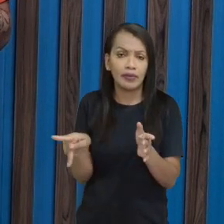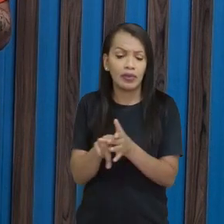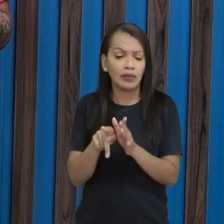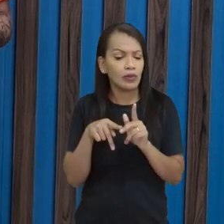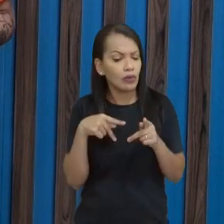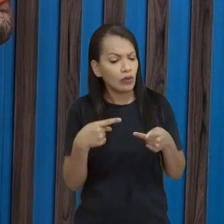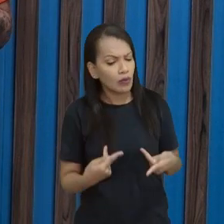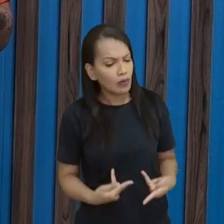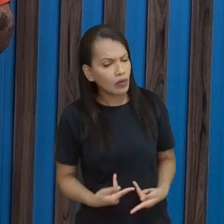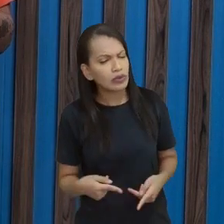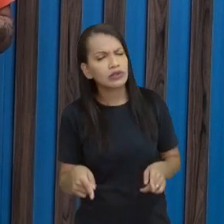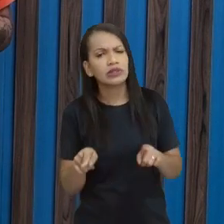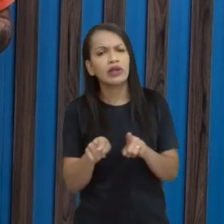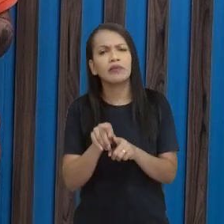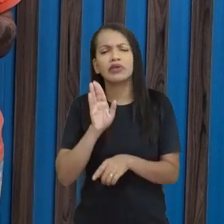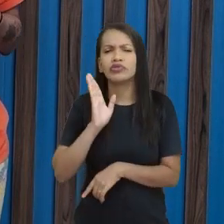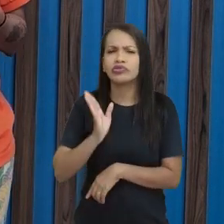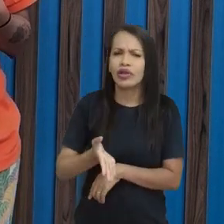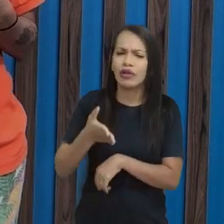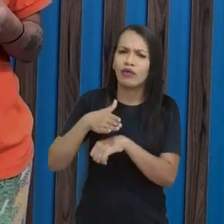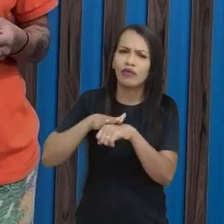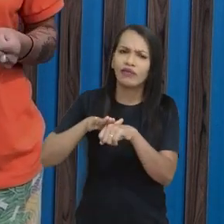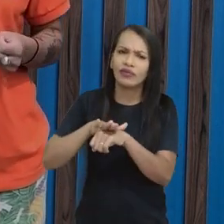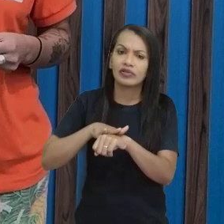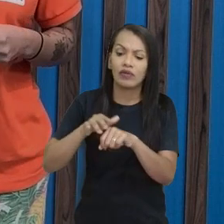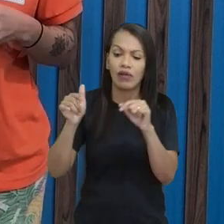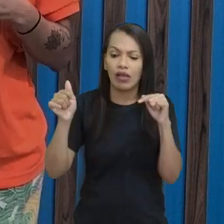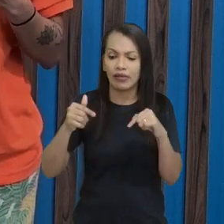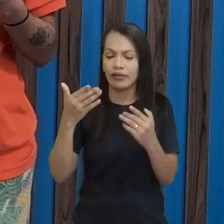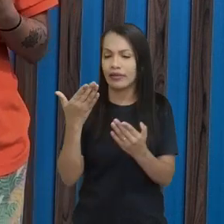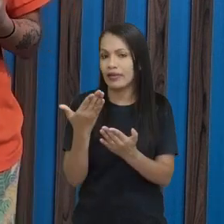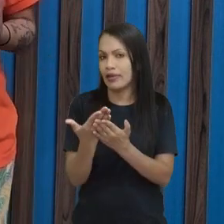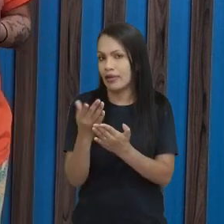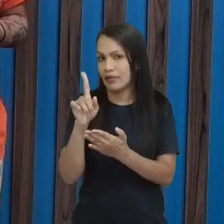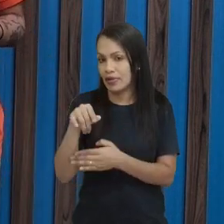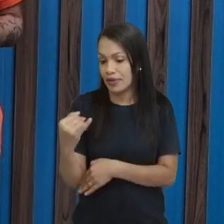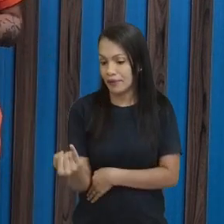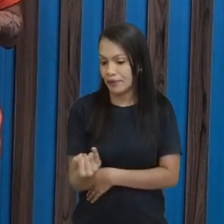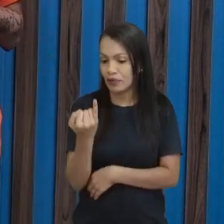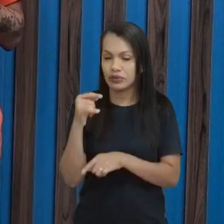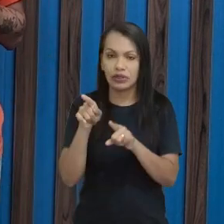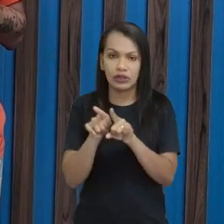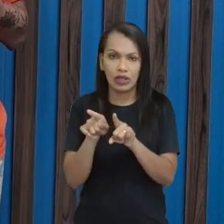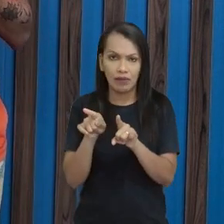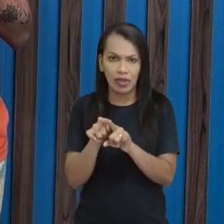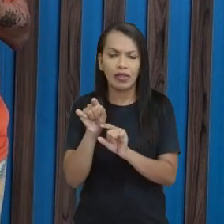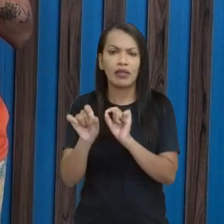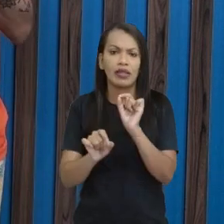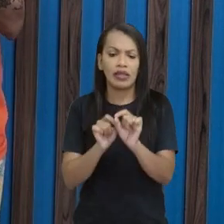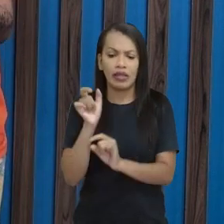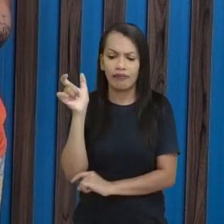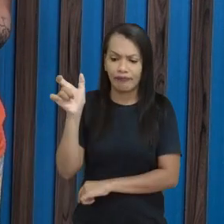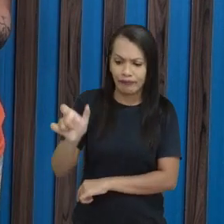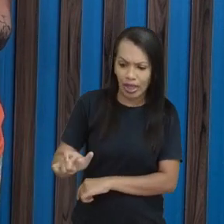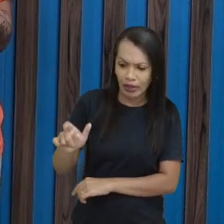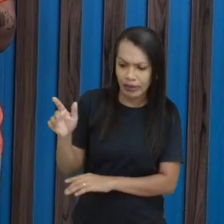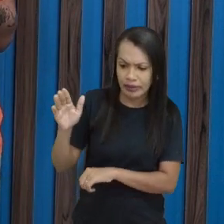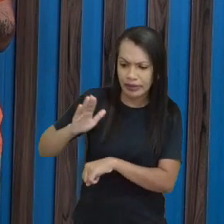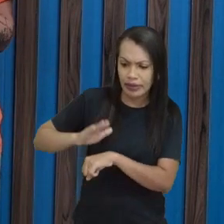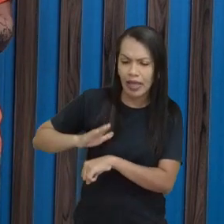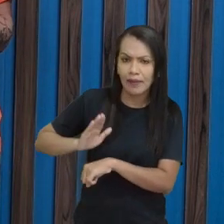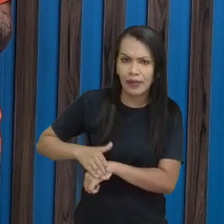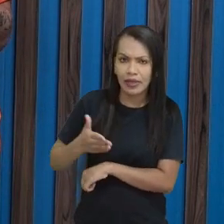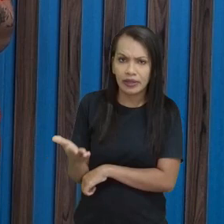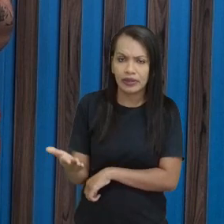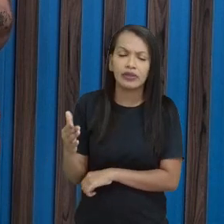A gente também já conversou aqui em aulas, né, a importância também de reconhecer esse ser humano que depende